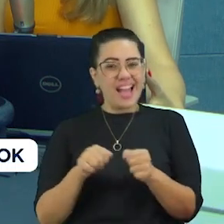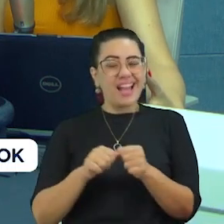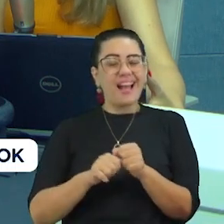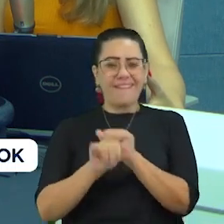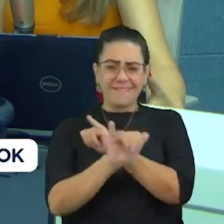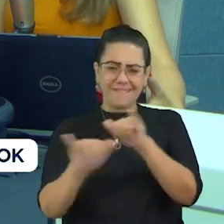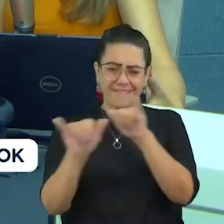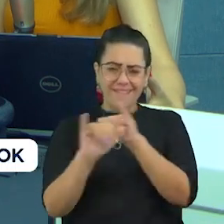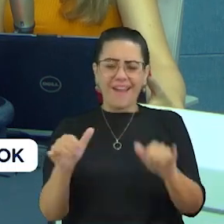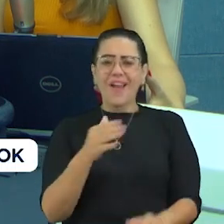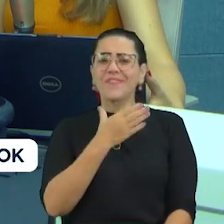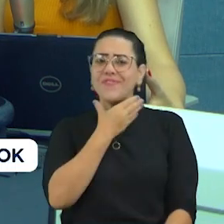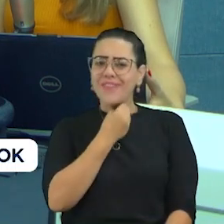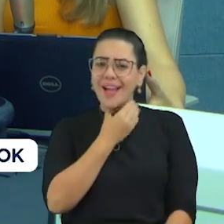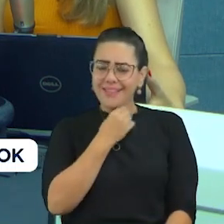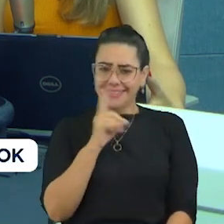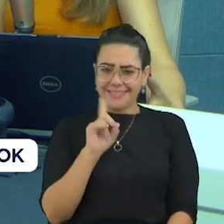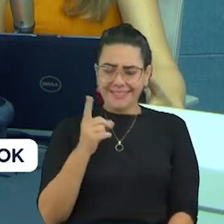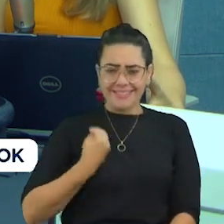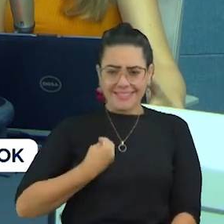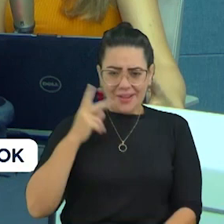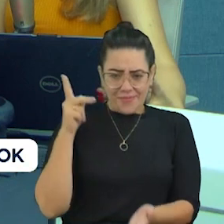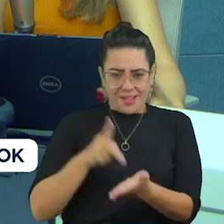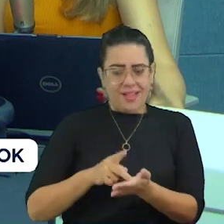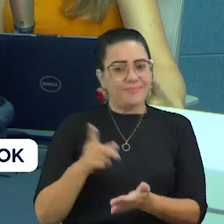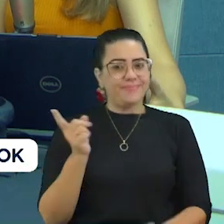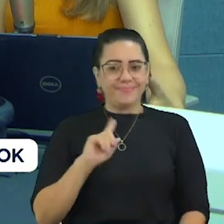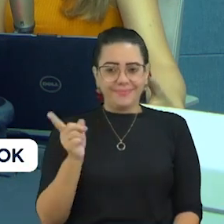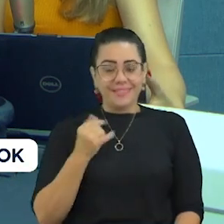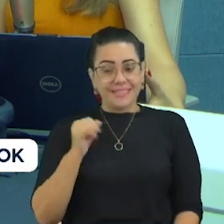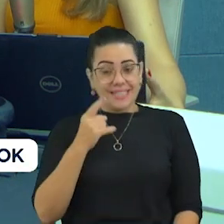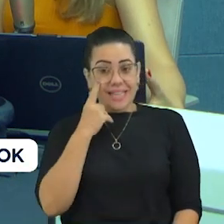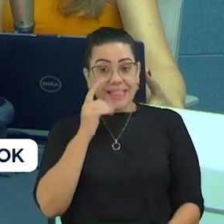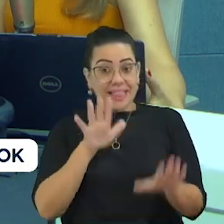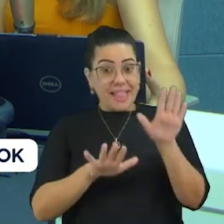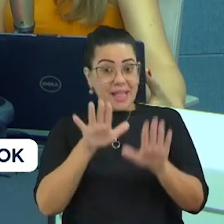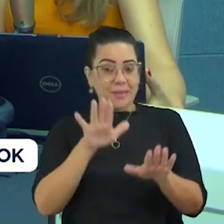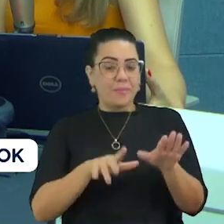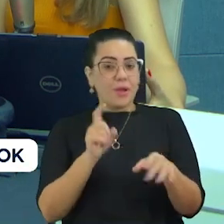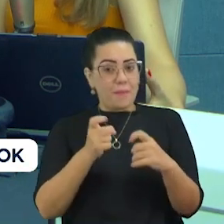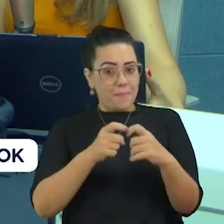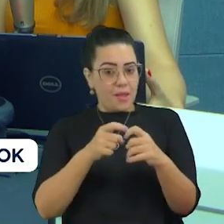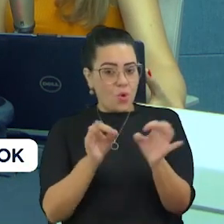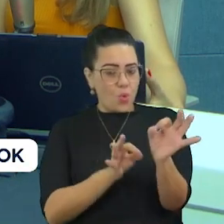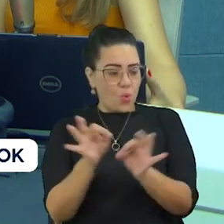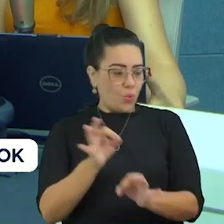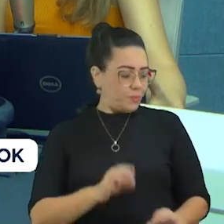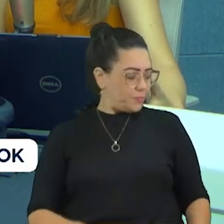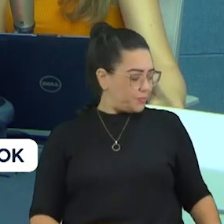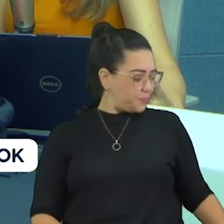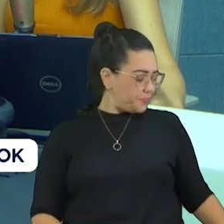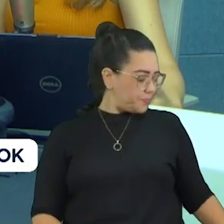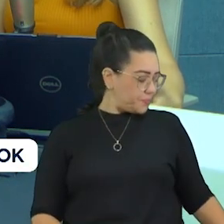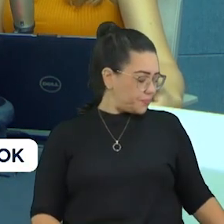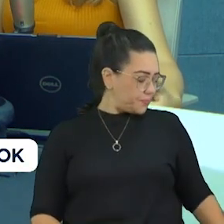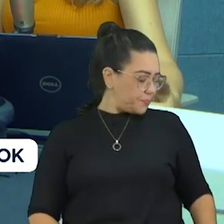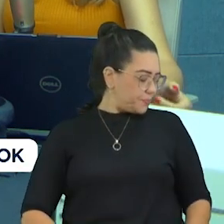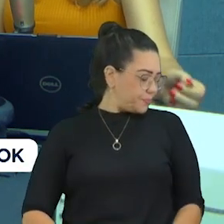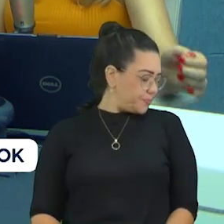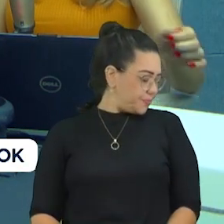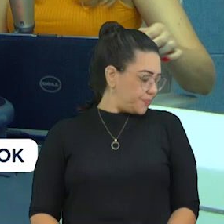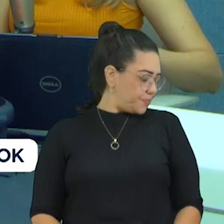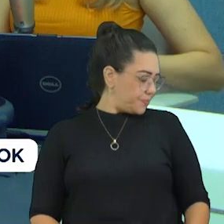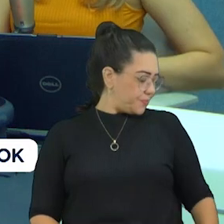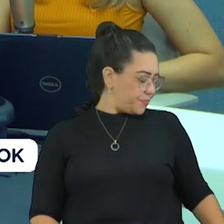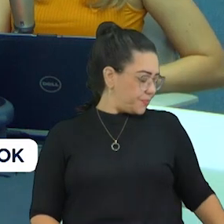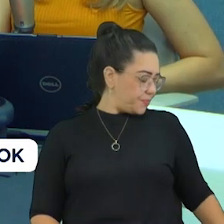área de saúde e não levar em conta aquilo que a medicina organizou. Certo. Professor, falamos aí